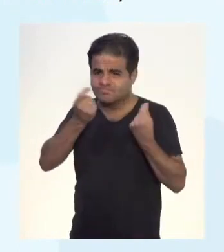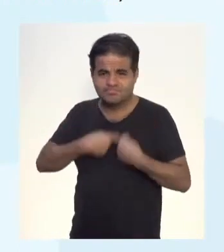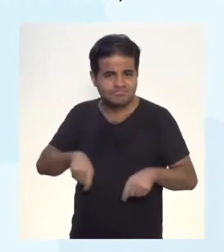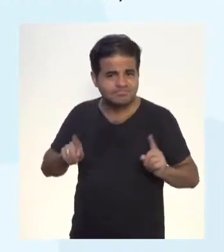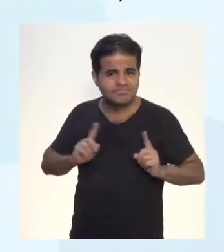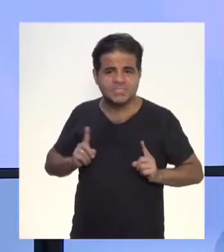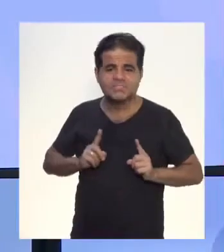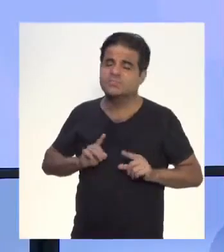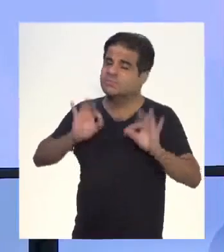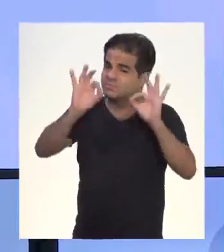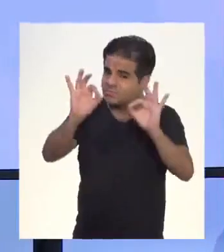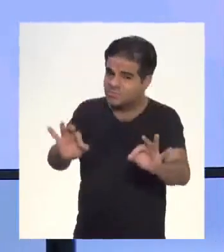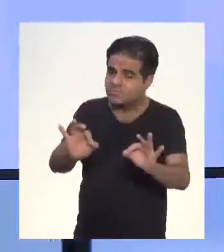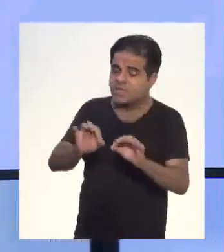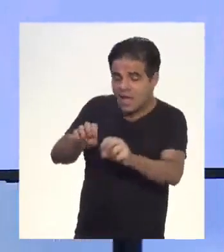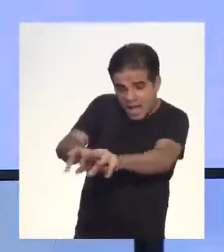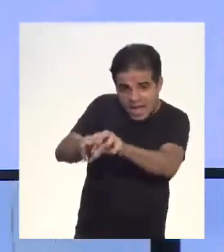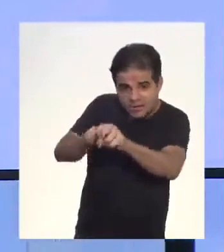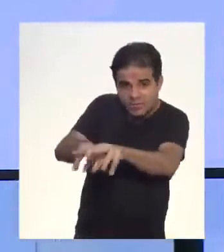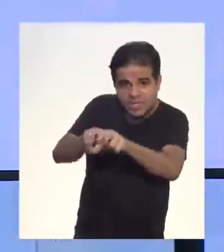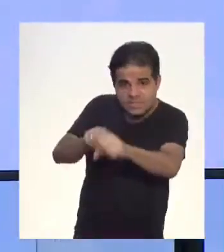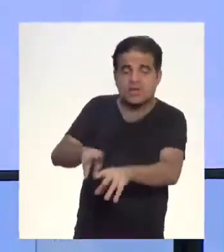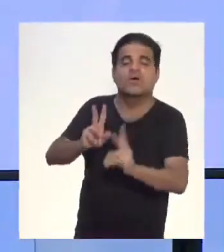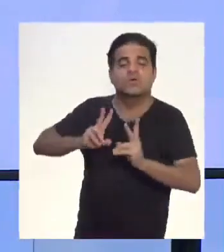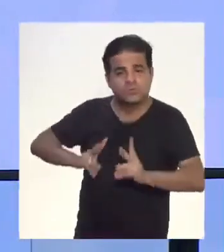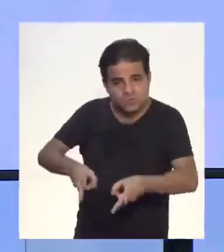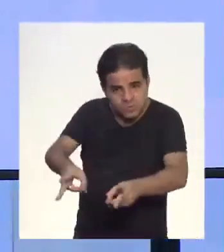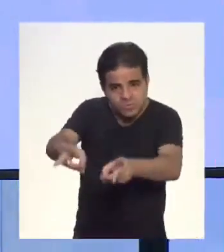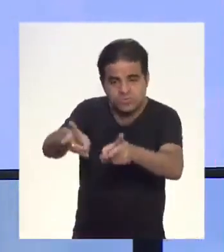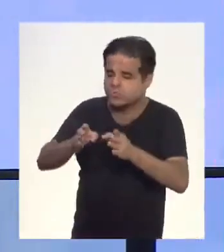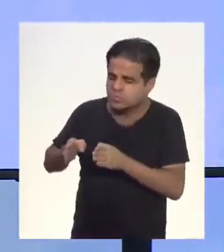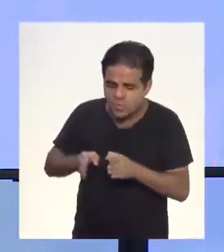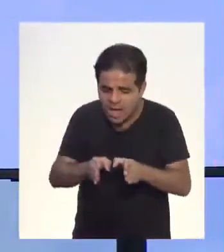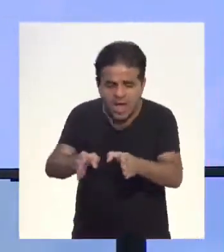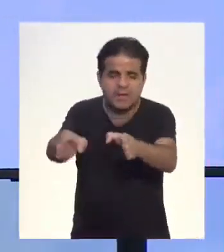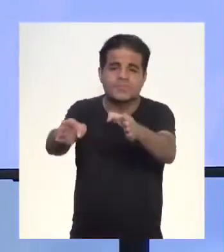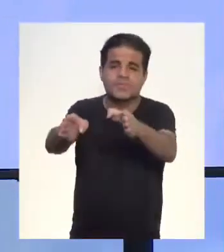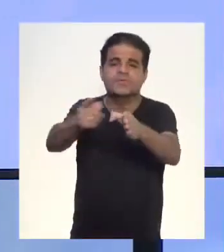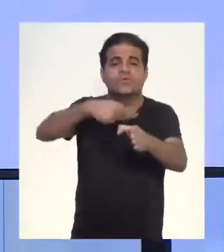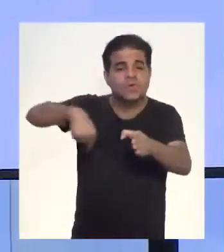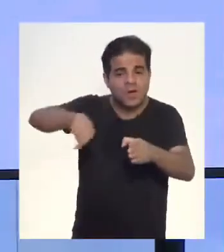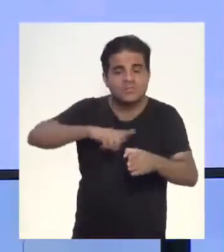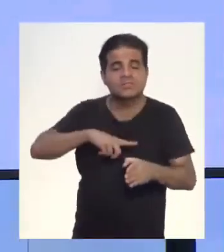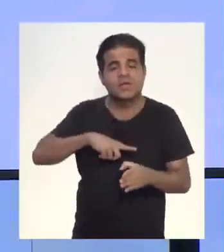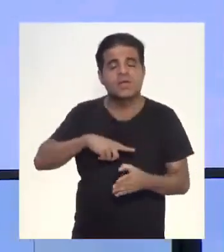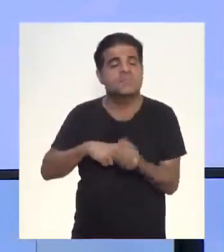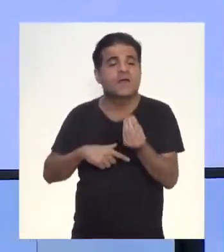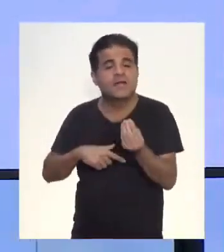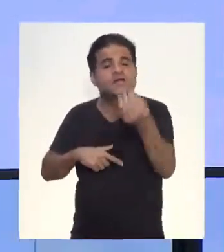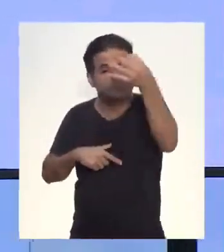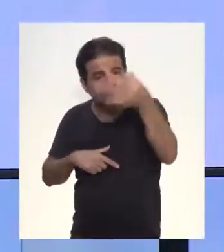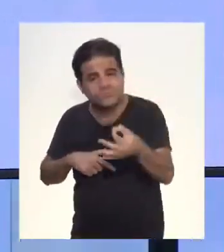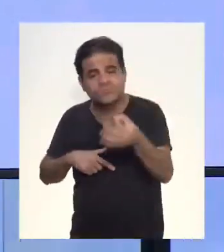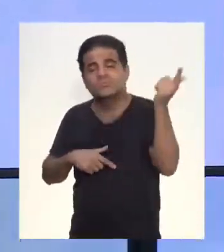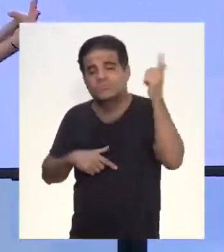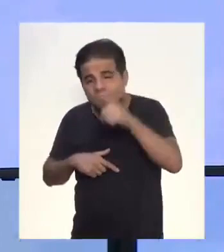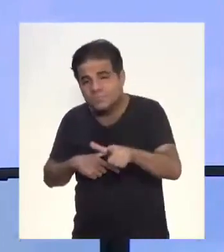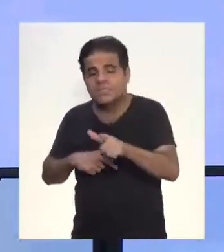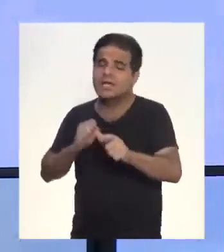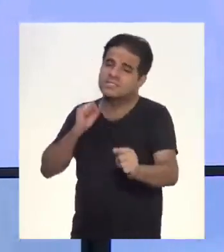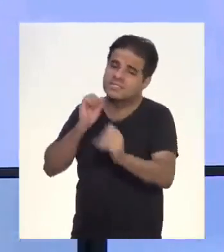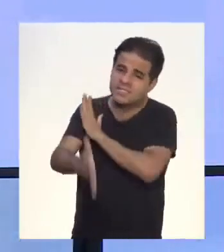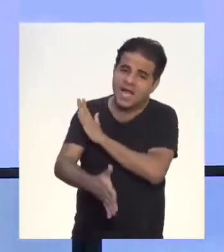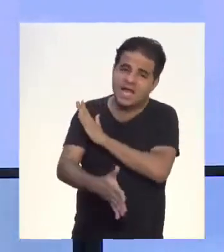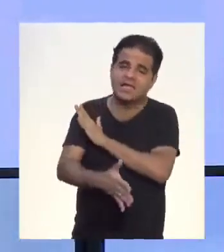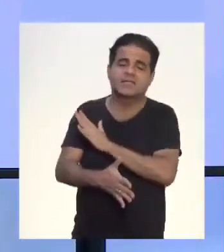né? Justamente, a educação, ela continua sendo o caminho, né, que a gente tem para que justamente a gente consiga sair